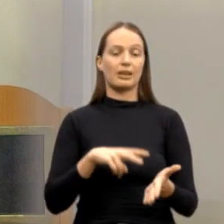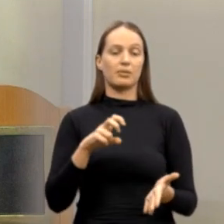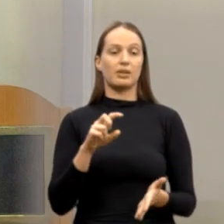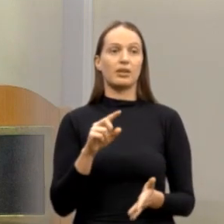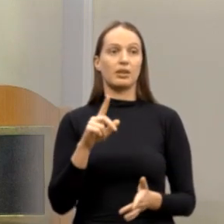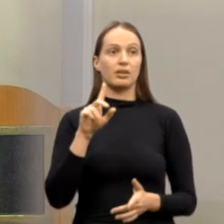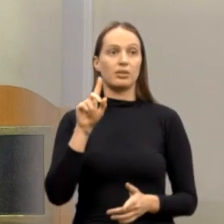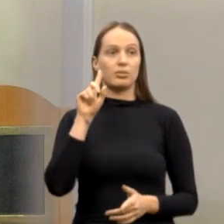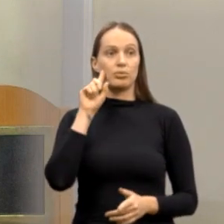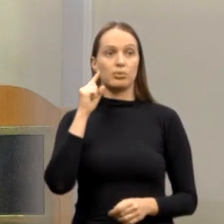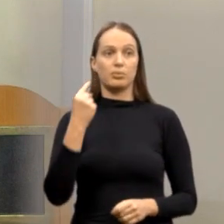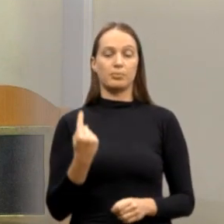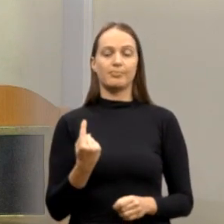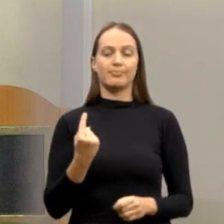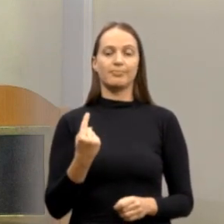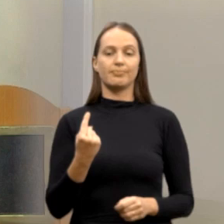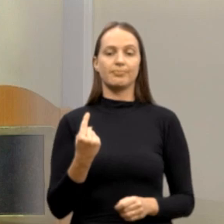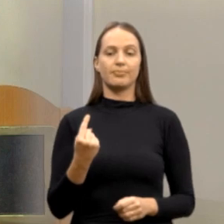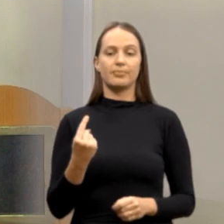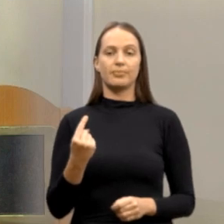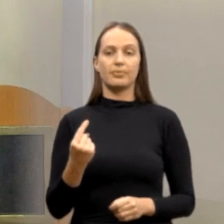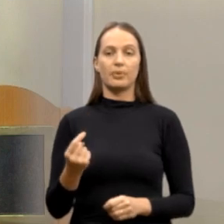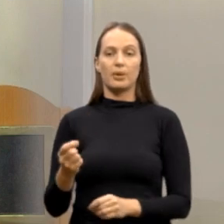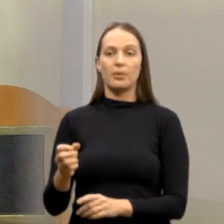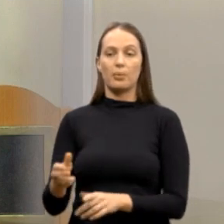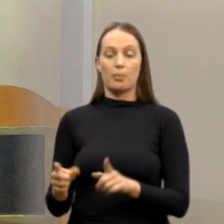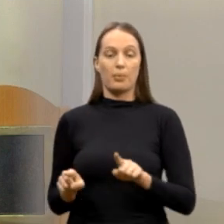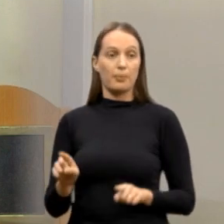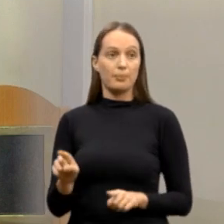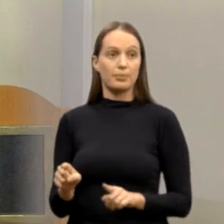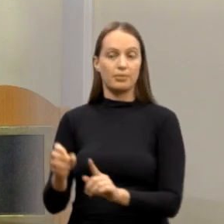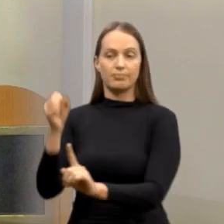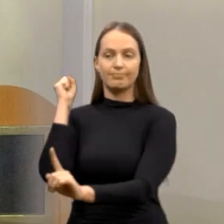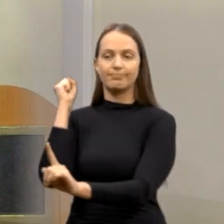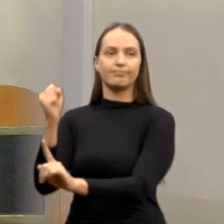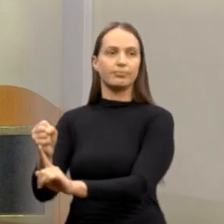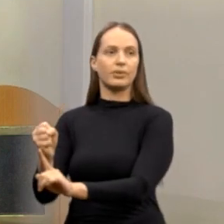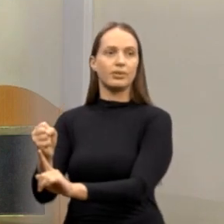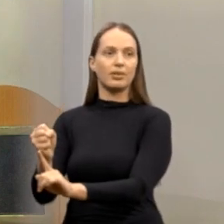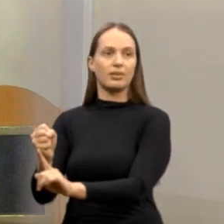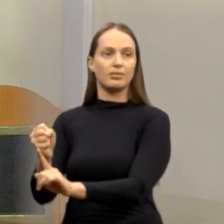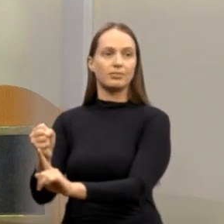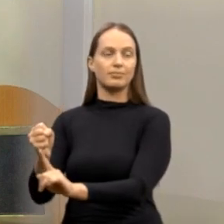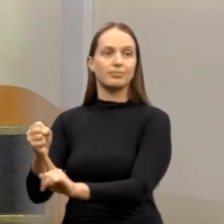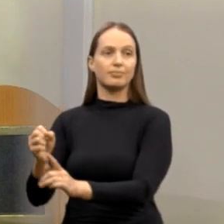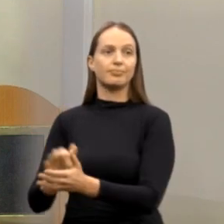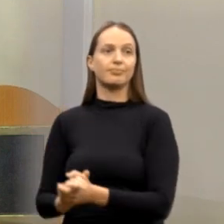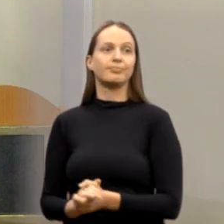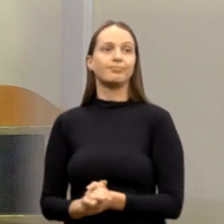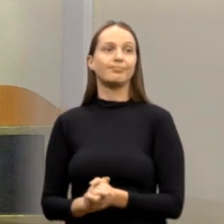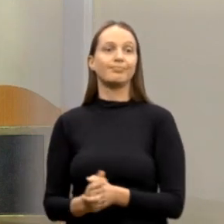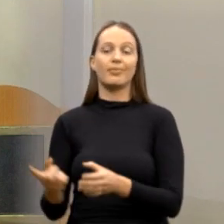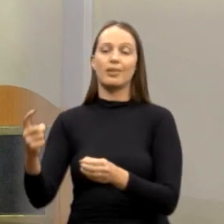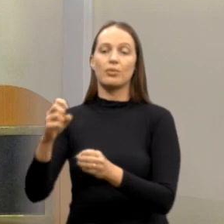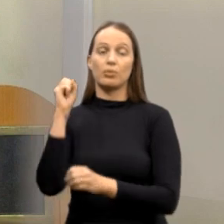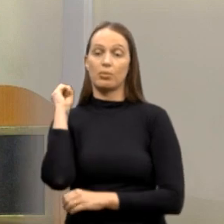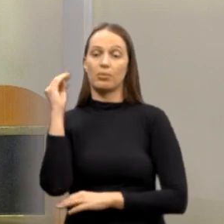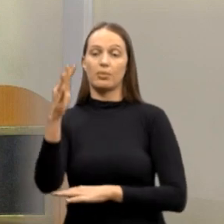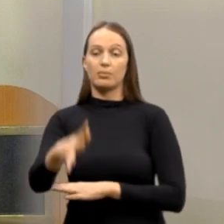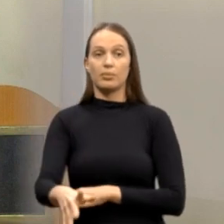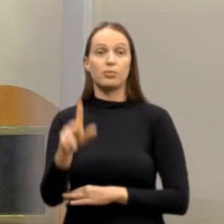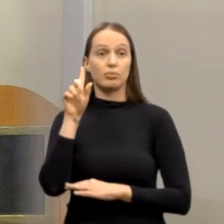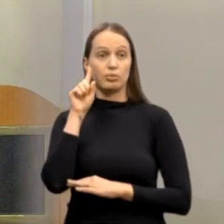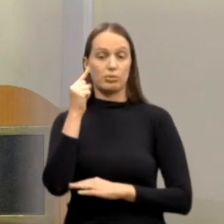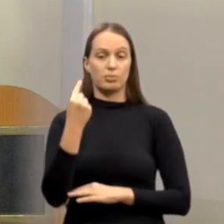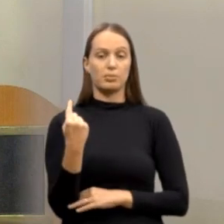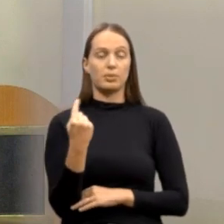dizendo filha mataram o Fabinho Fabinho Voltou ao almanaque na madrugada do dia primeo